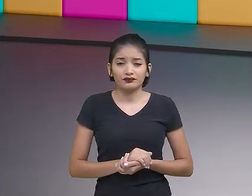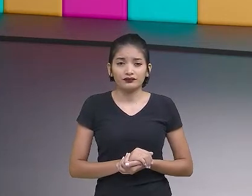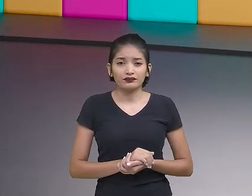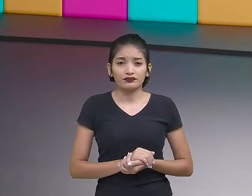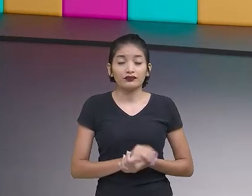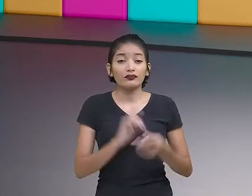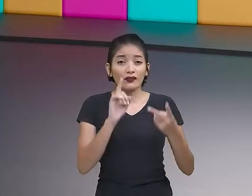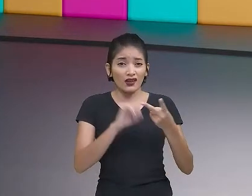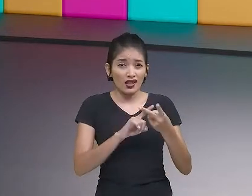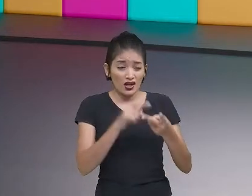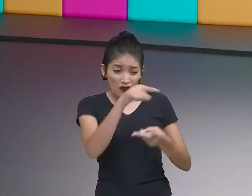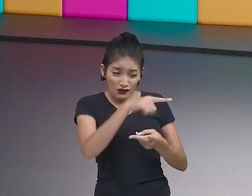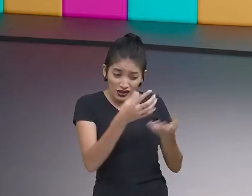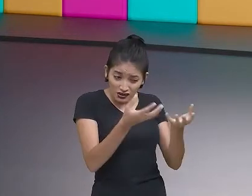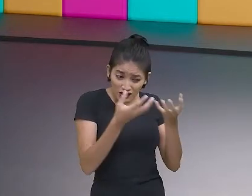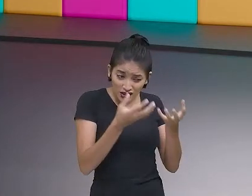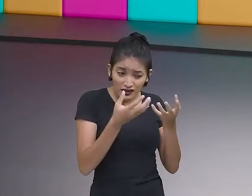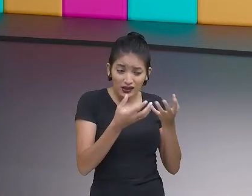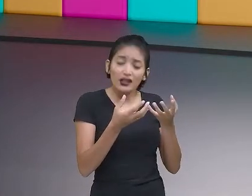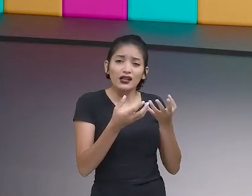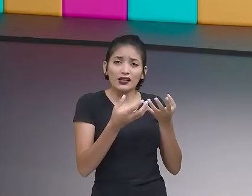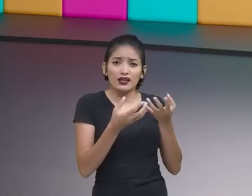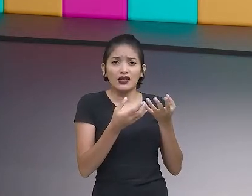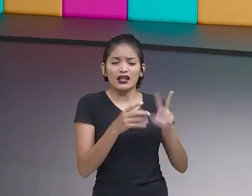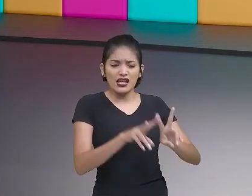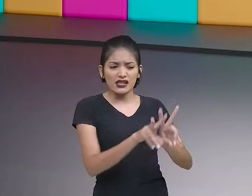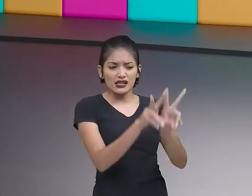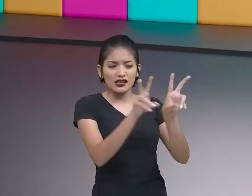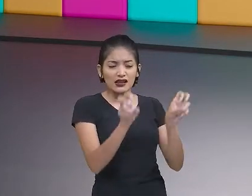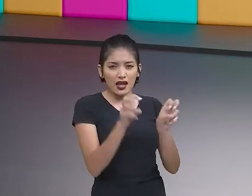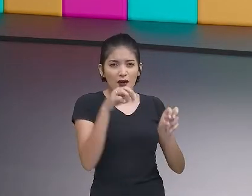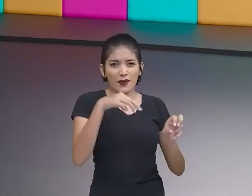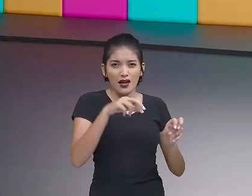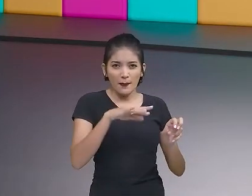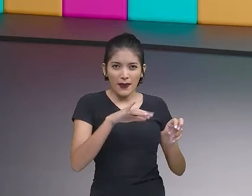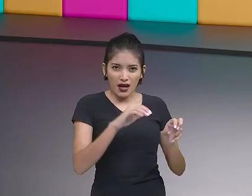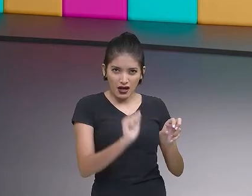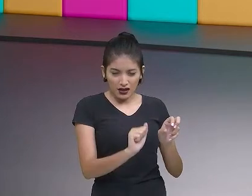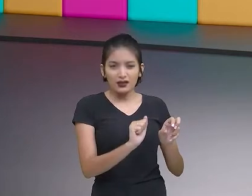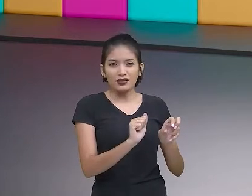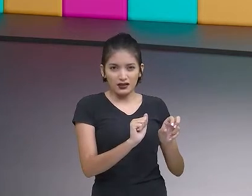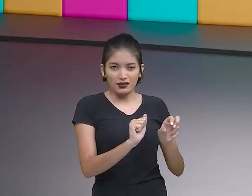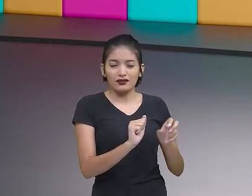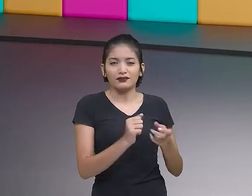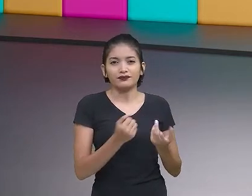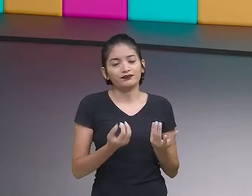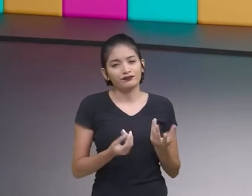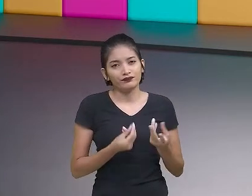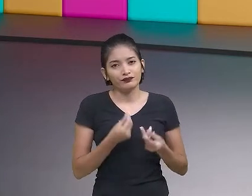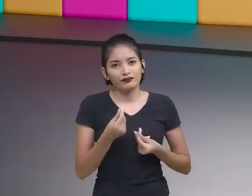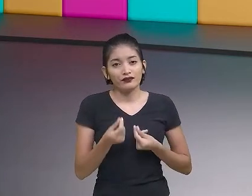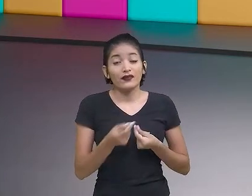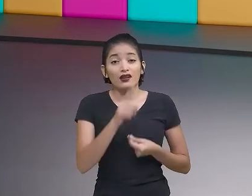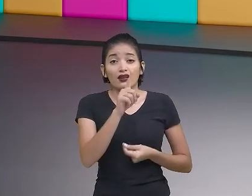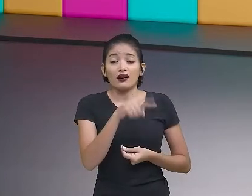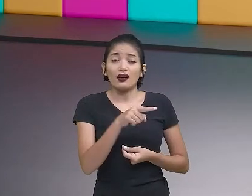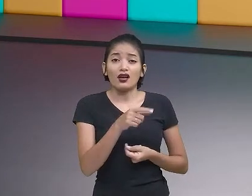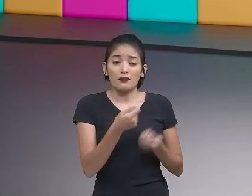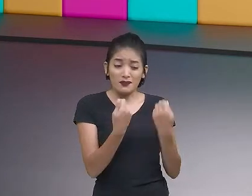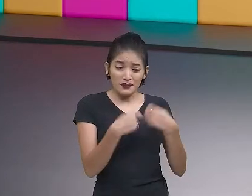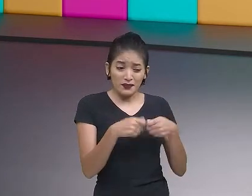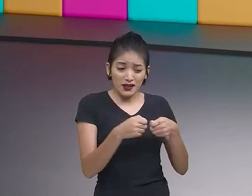você gostaria que essa situação da Maria, né, é realmente